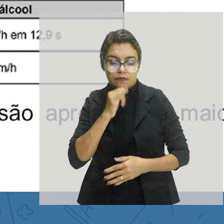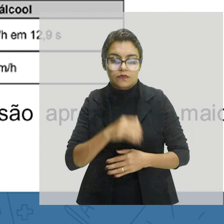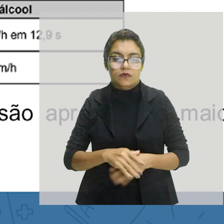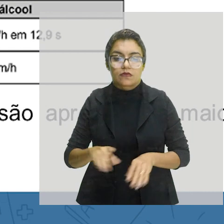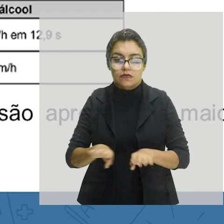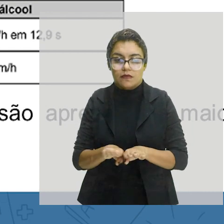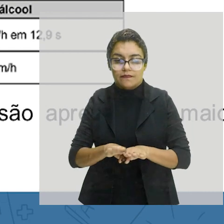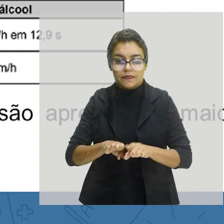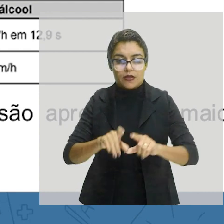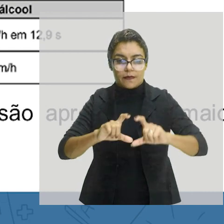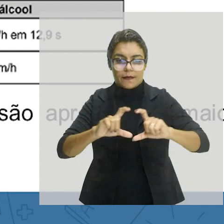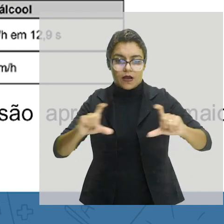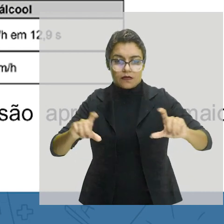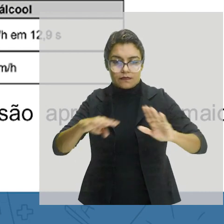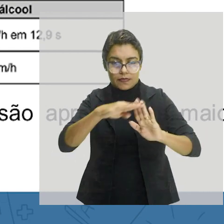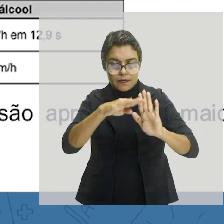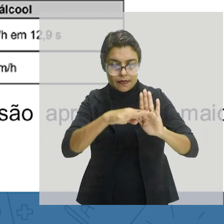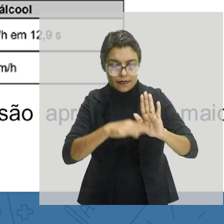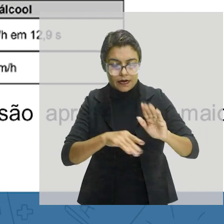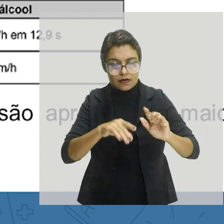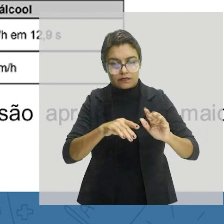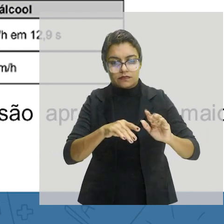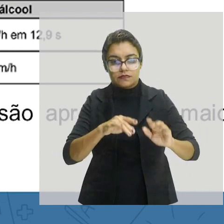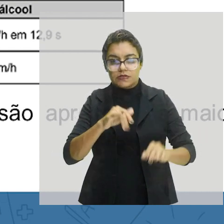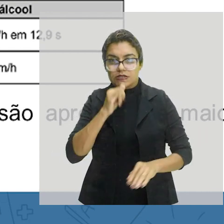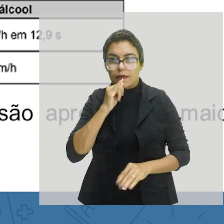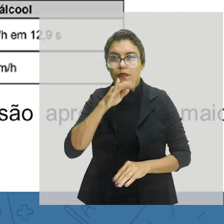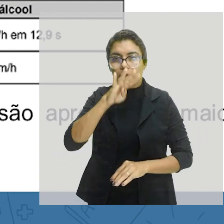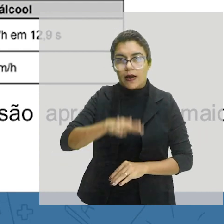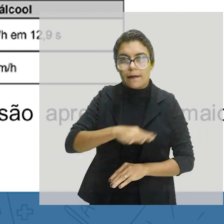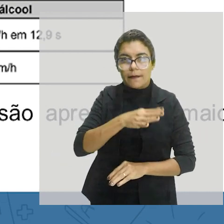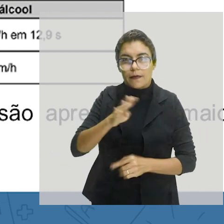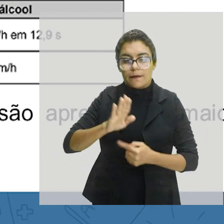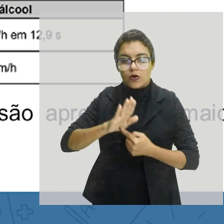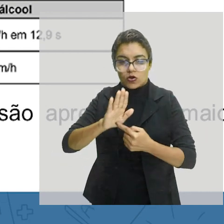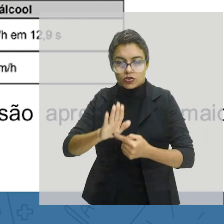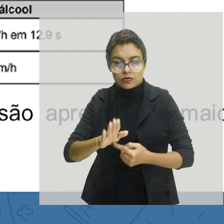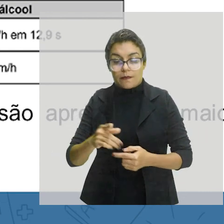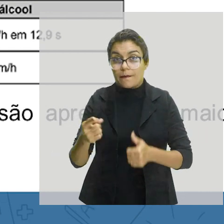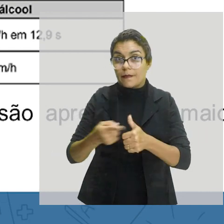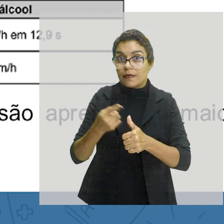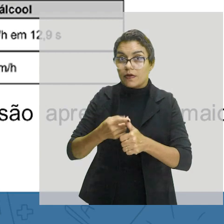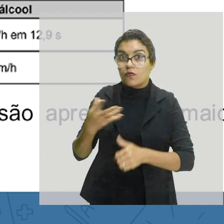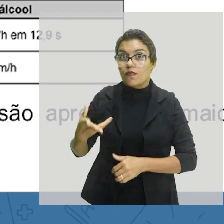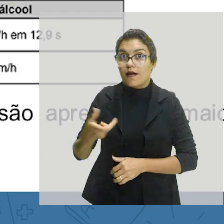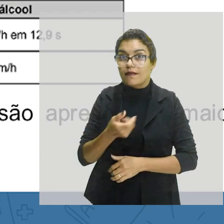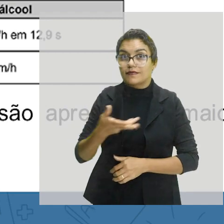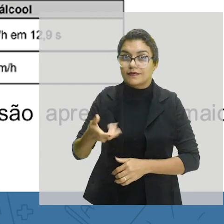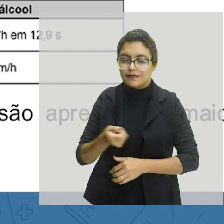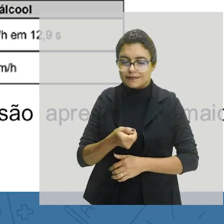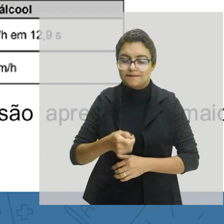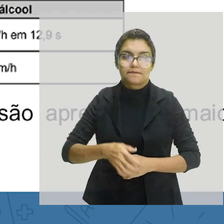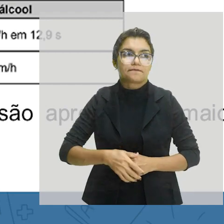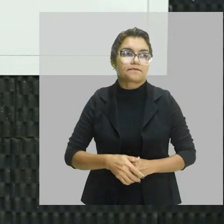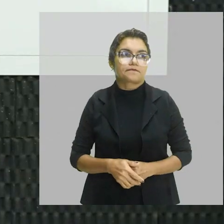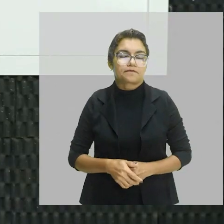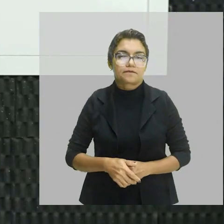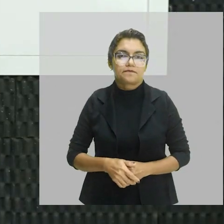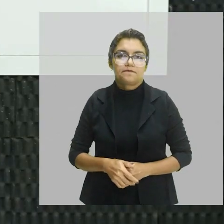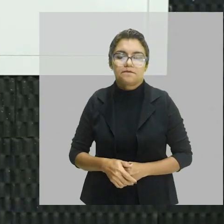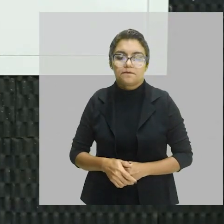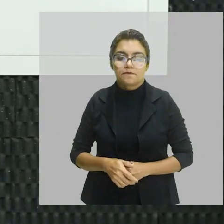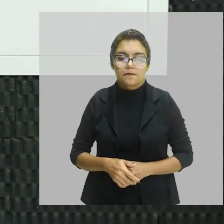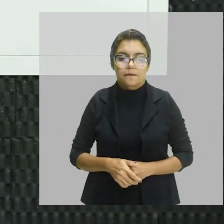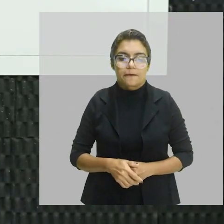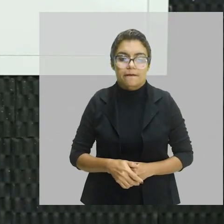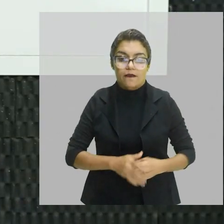certo? O primeiro parâmetro é a aceleração. Pronto. A aceleração.